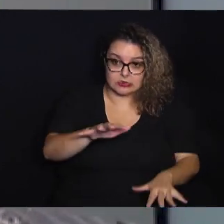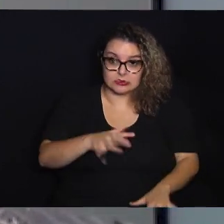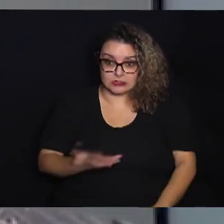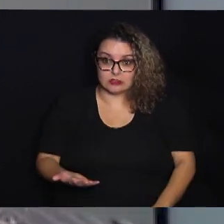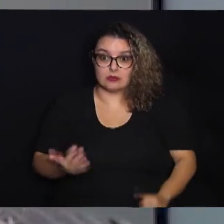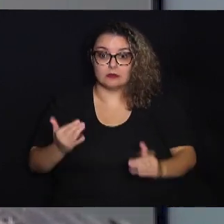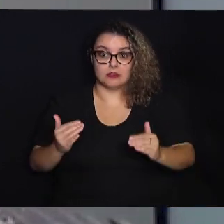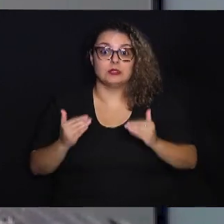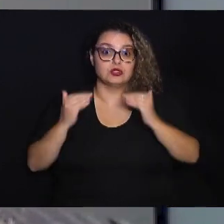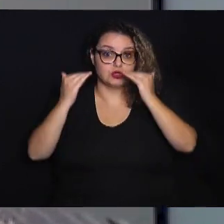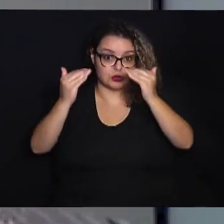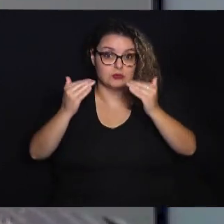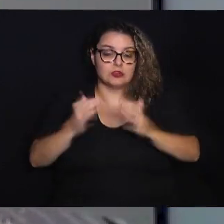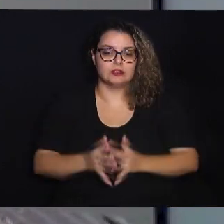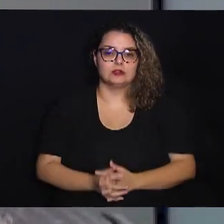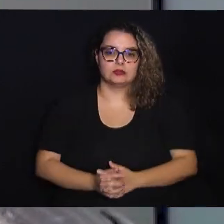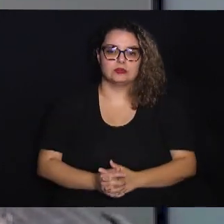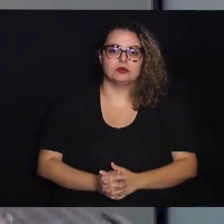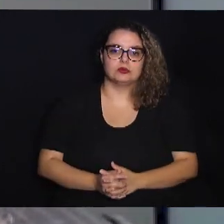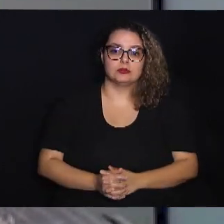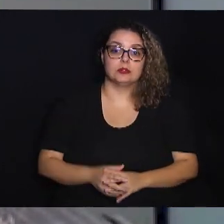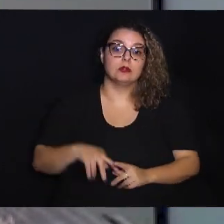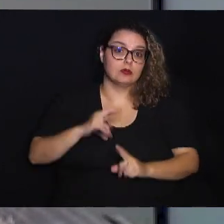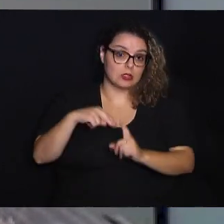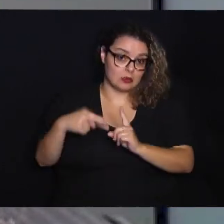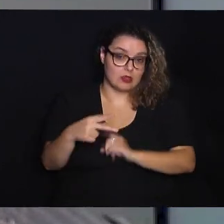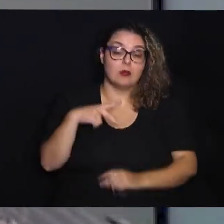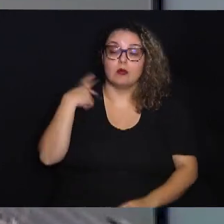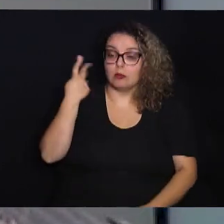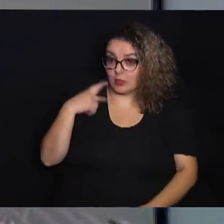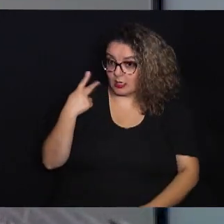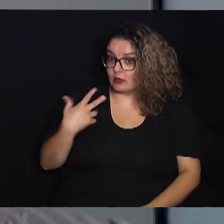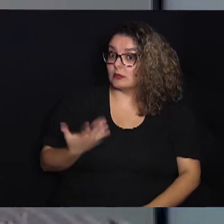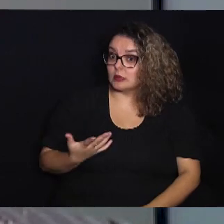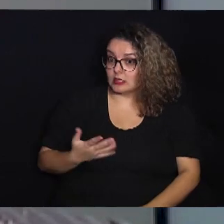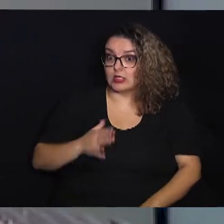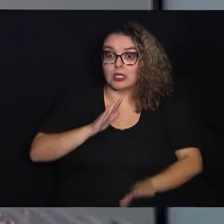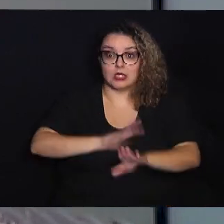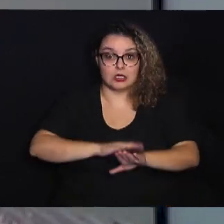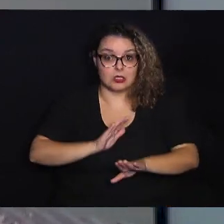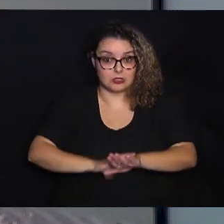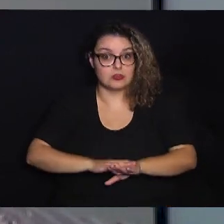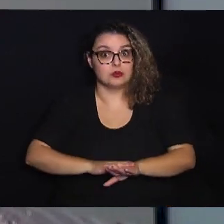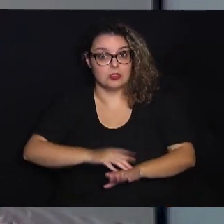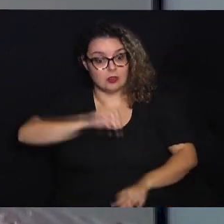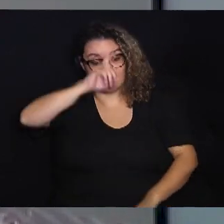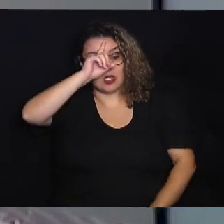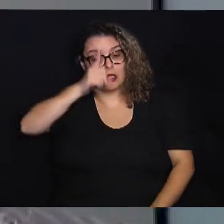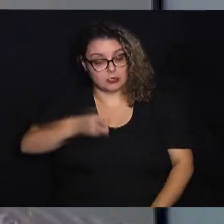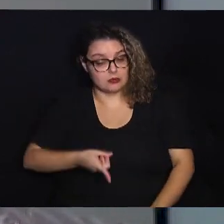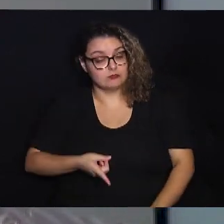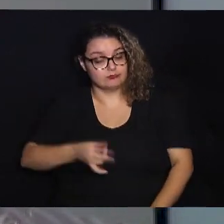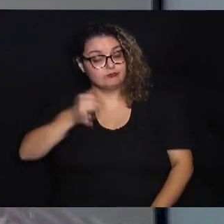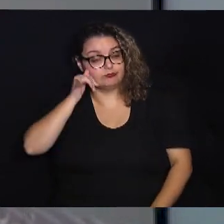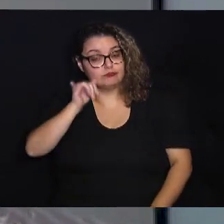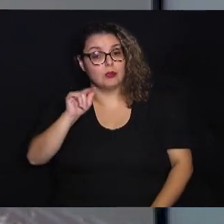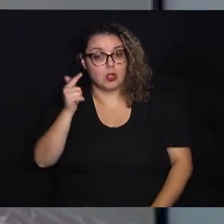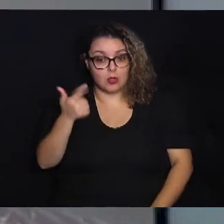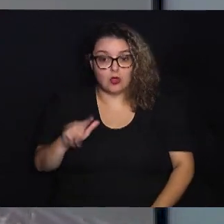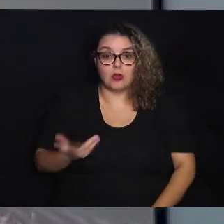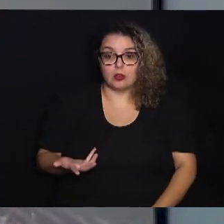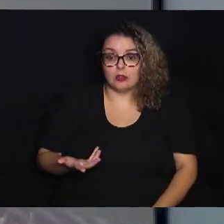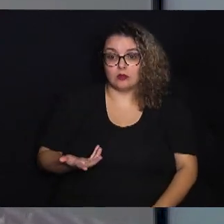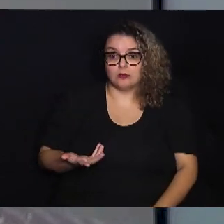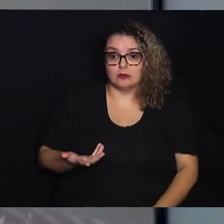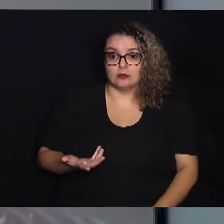aspectos. Sobretudo os aspectos políticos que tomam as medidas, as políticas para evitar que a